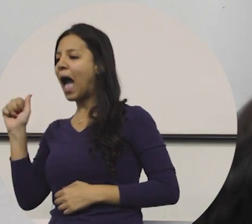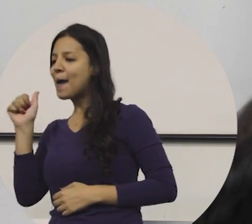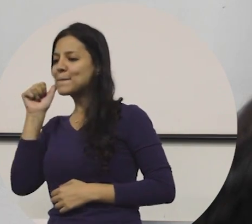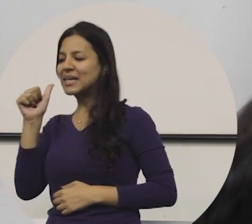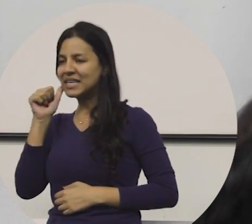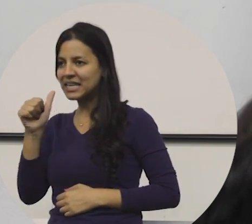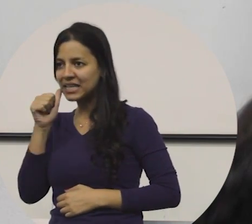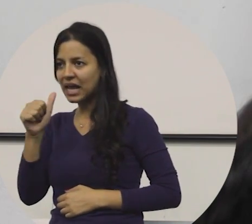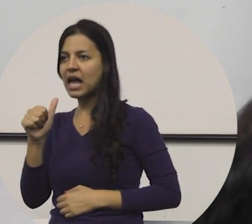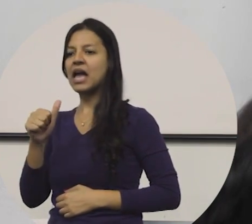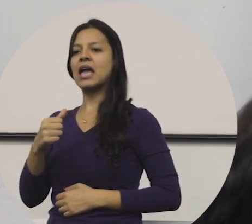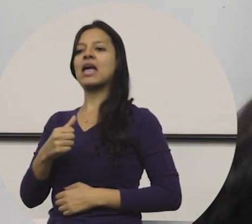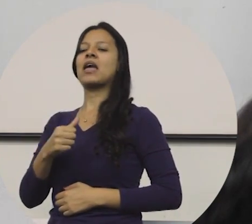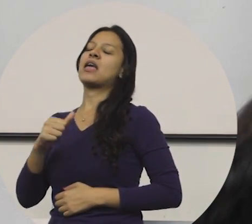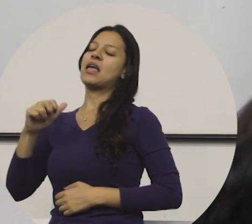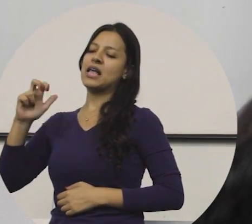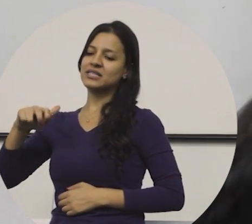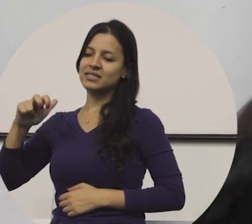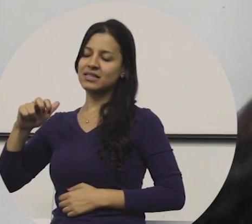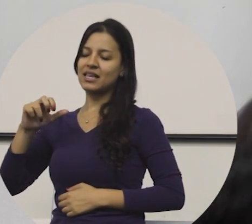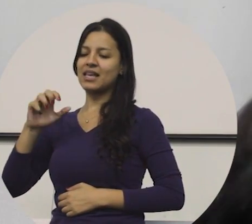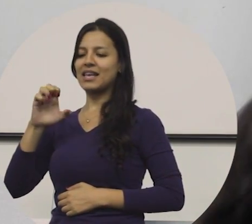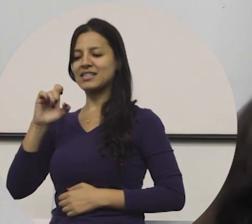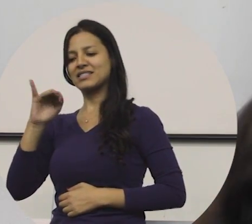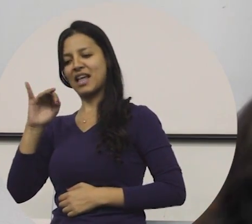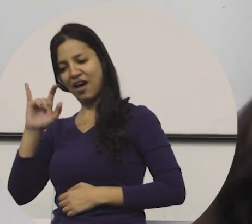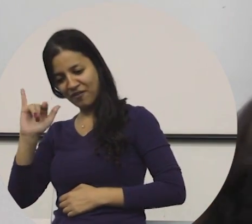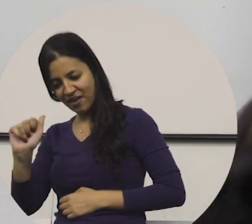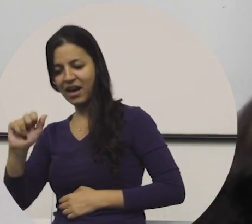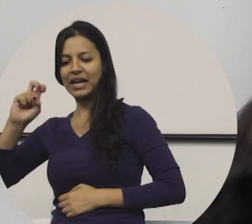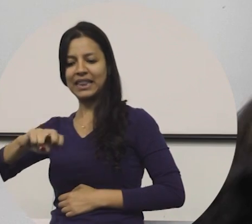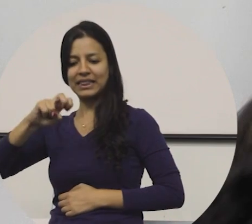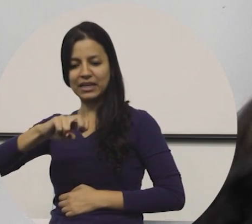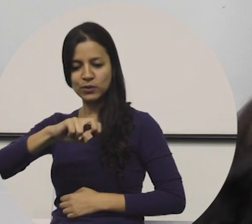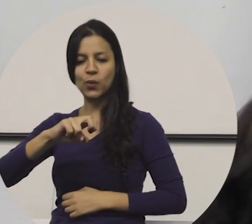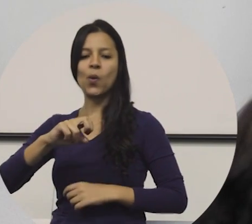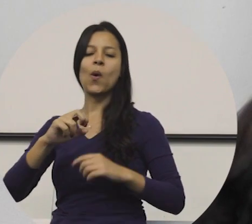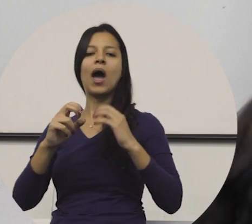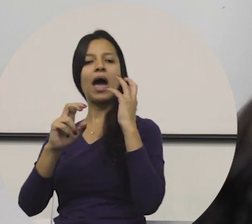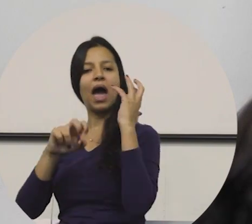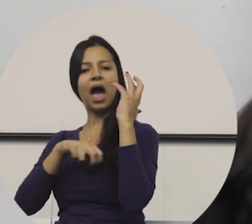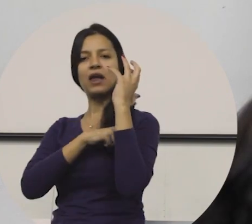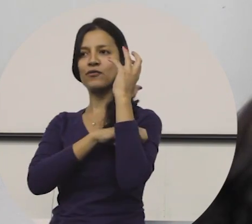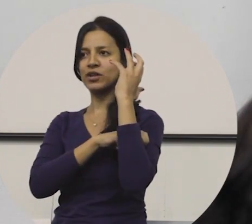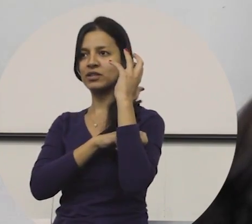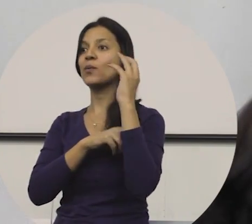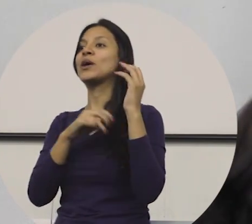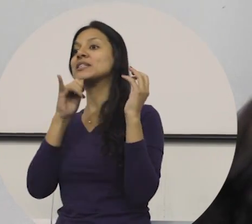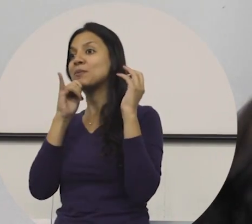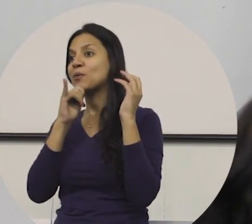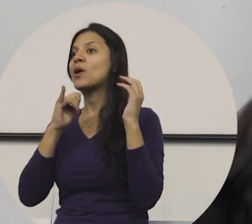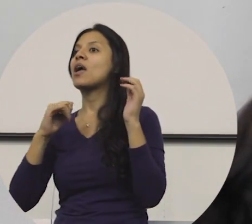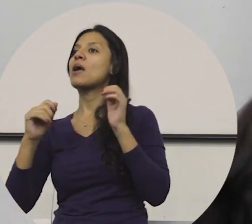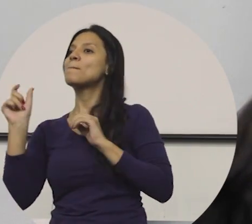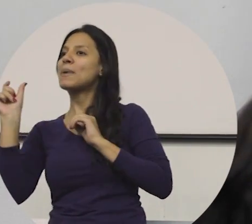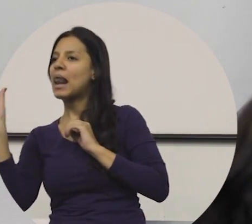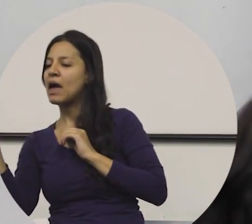da árvore. A gente usa uma palavra atrás da outra. Um morfema atrás do outro, certo? Então, isso é